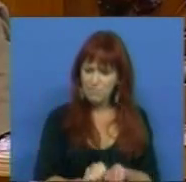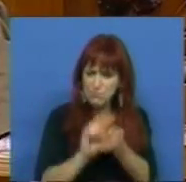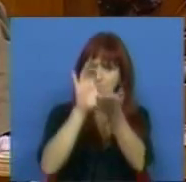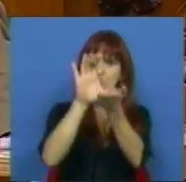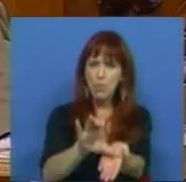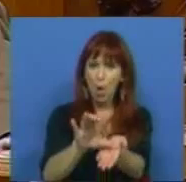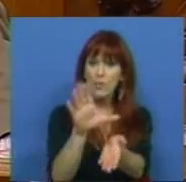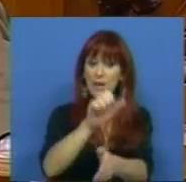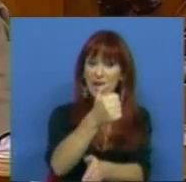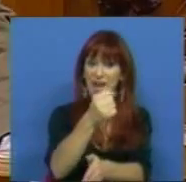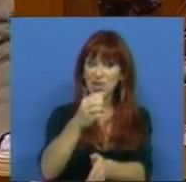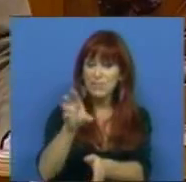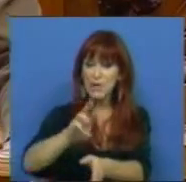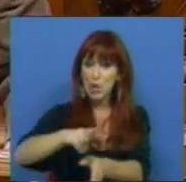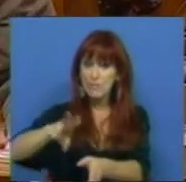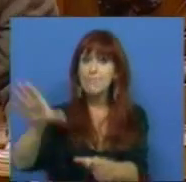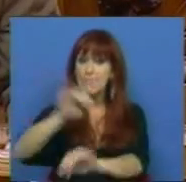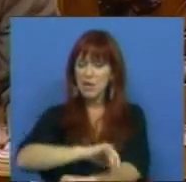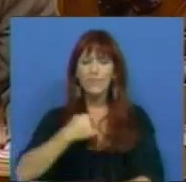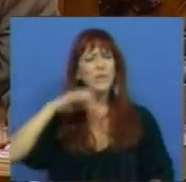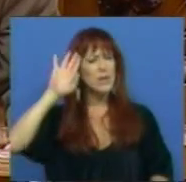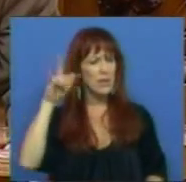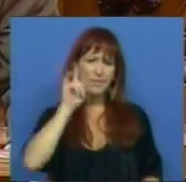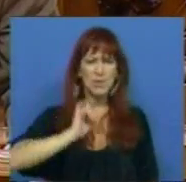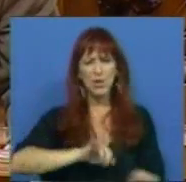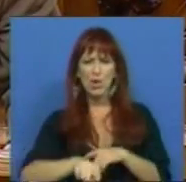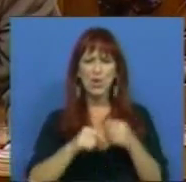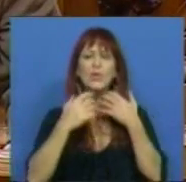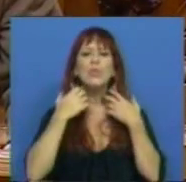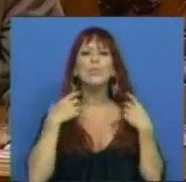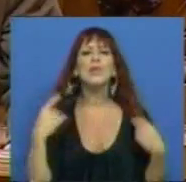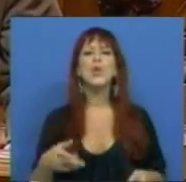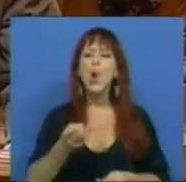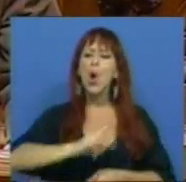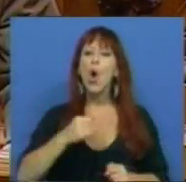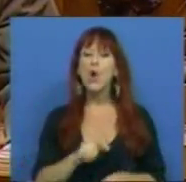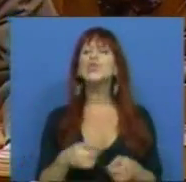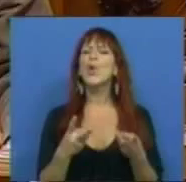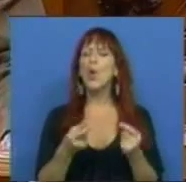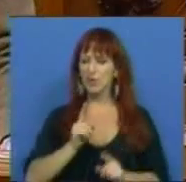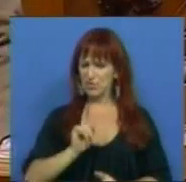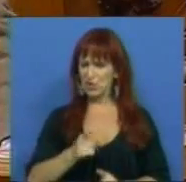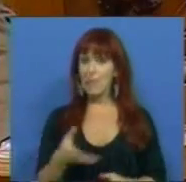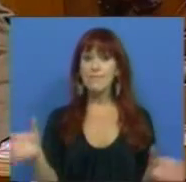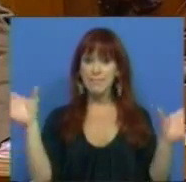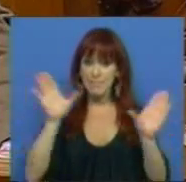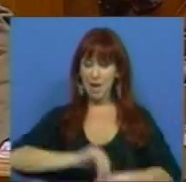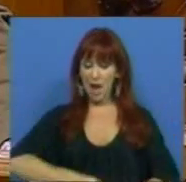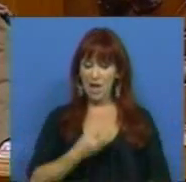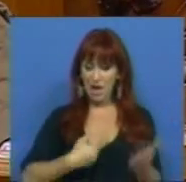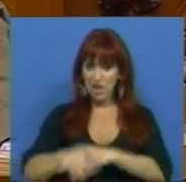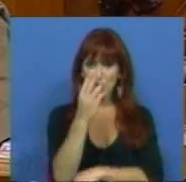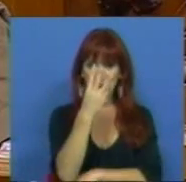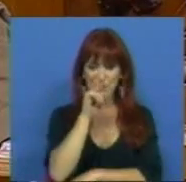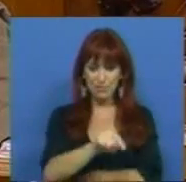de outros 500 milhões. Já sabemos, senhoras e senhores deputados, qual é essa conta. Mais de